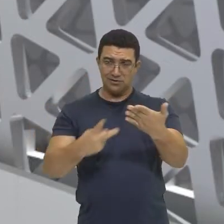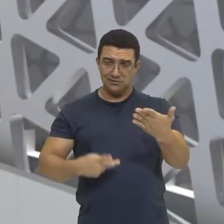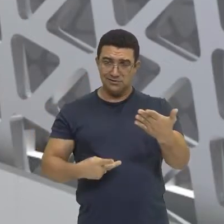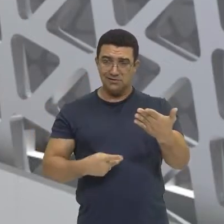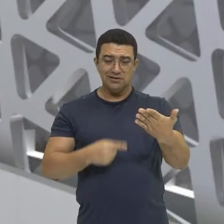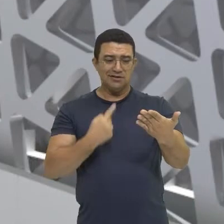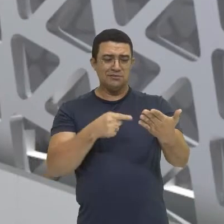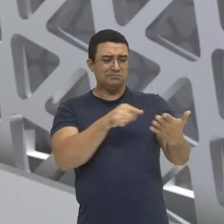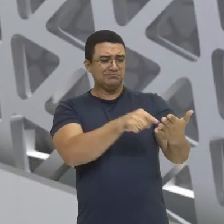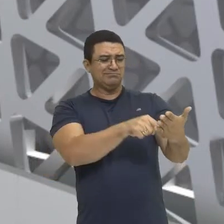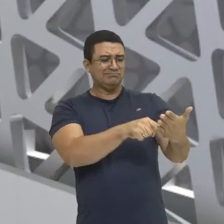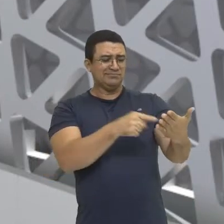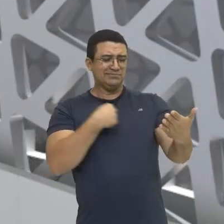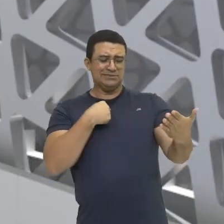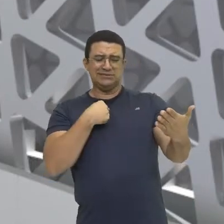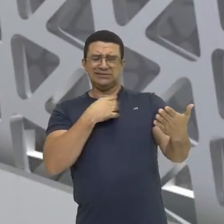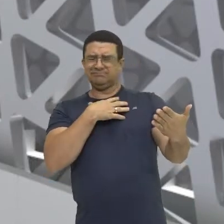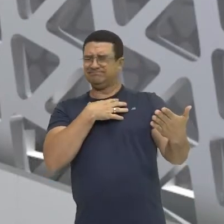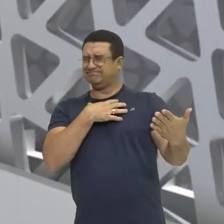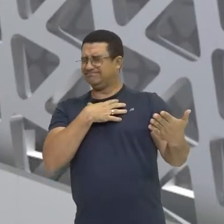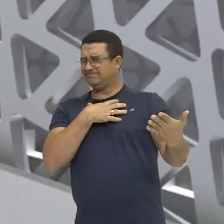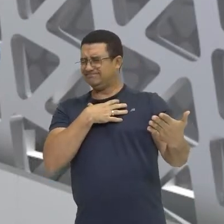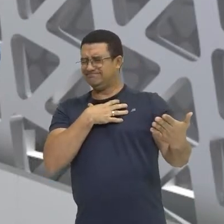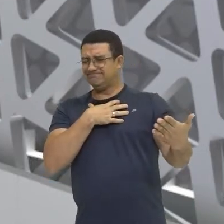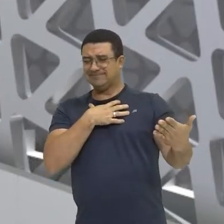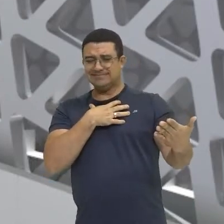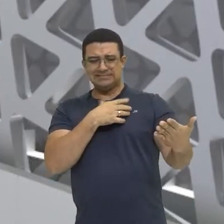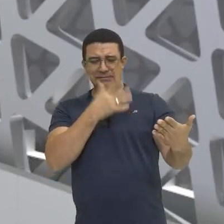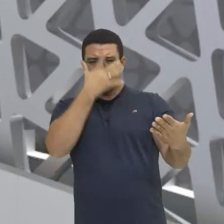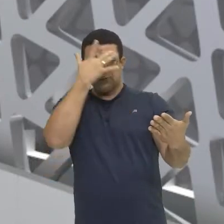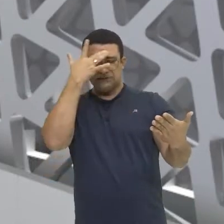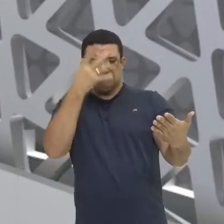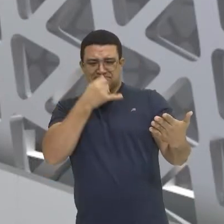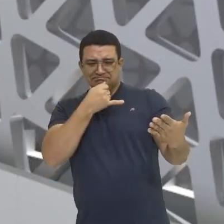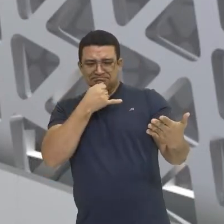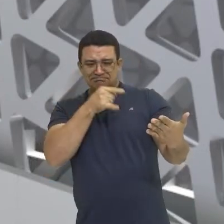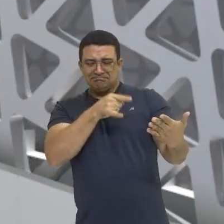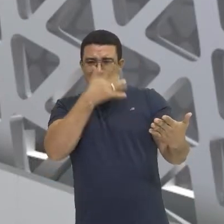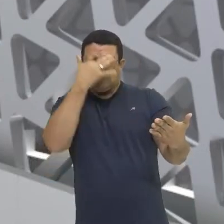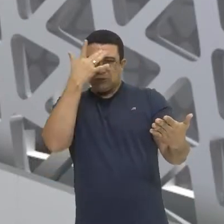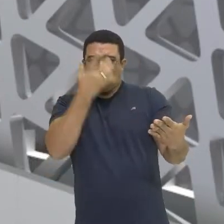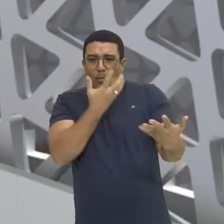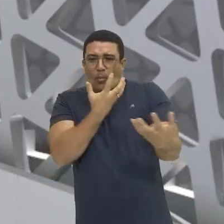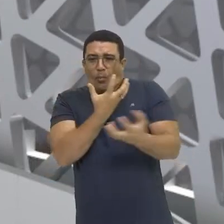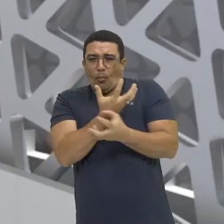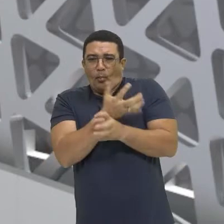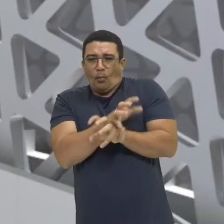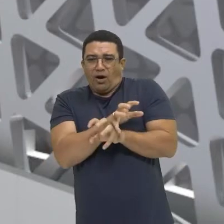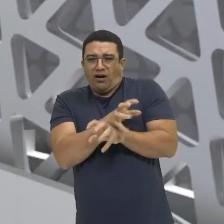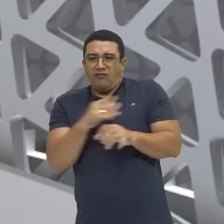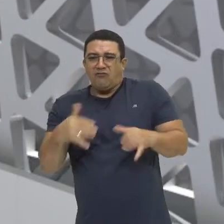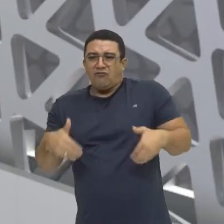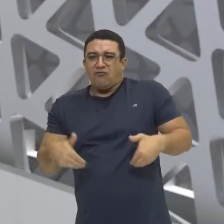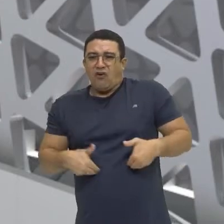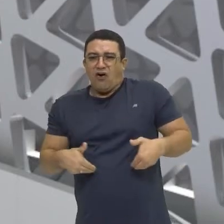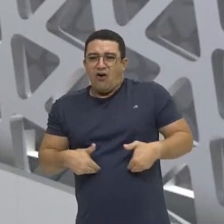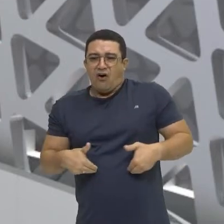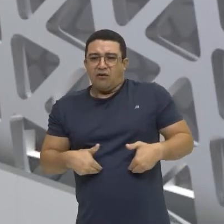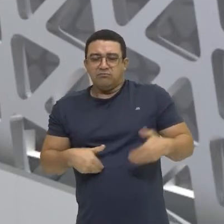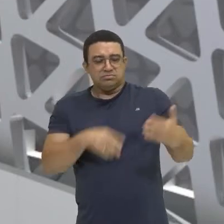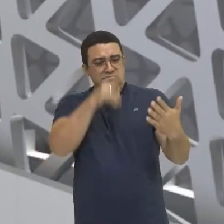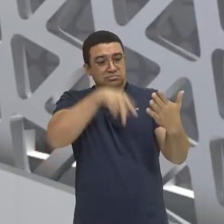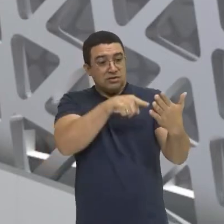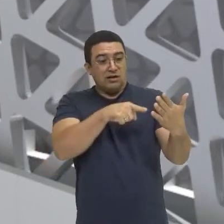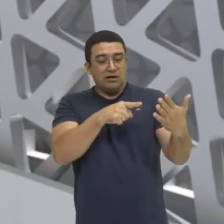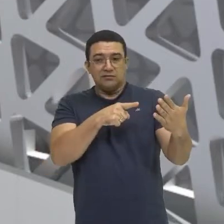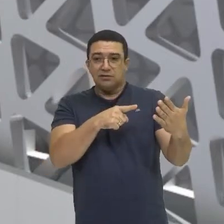te provocando um sentimento de tristeza, de comoção, né? Então, a poesia